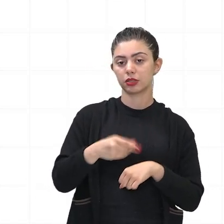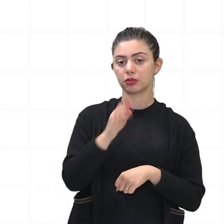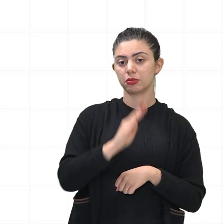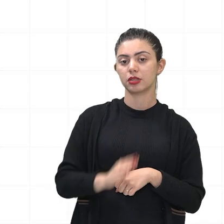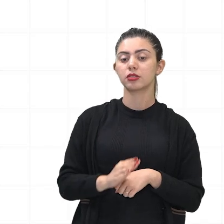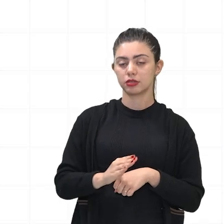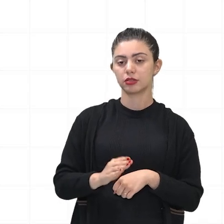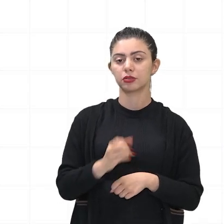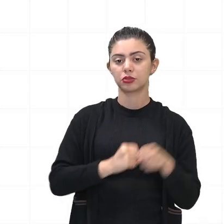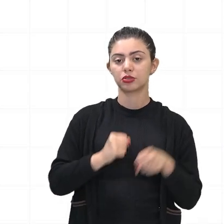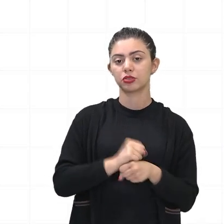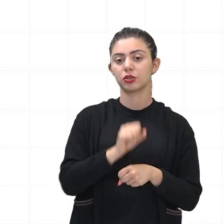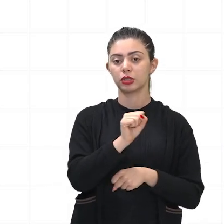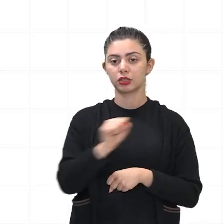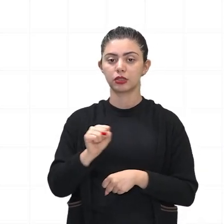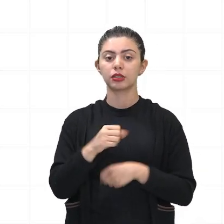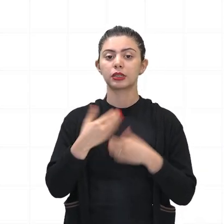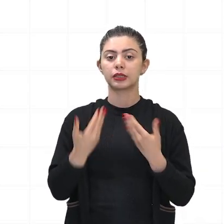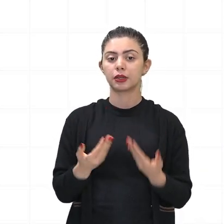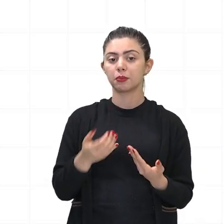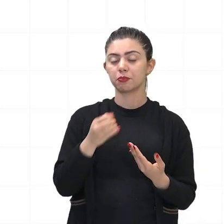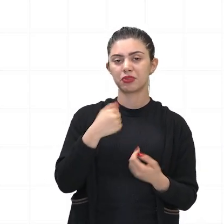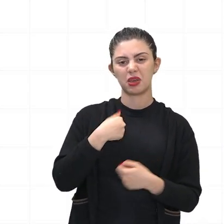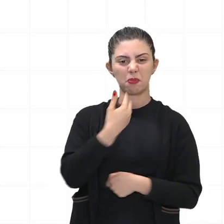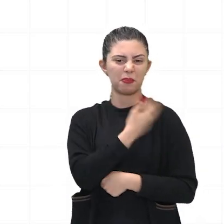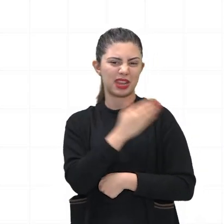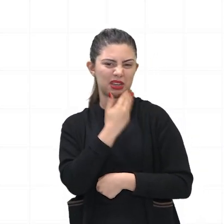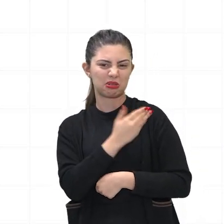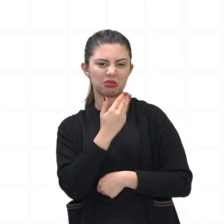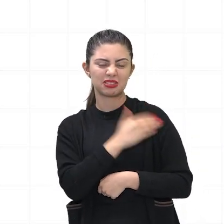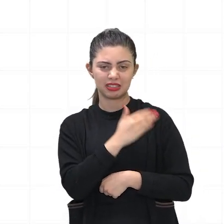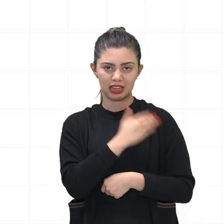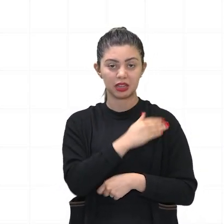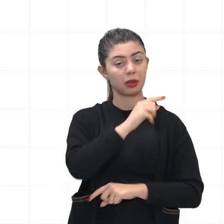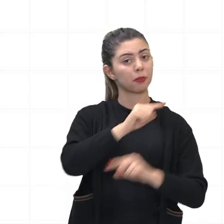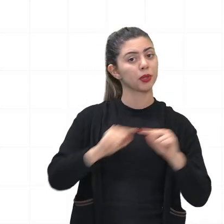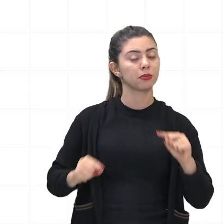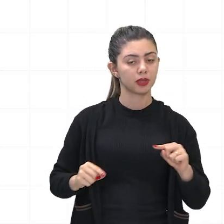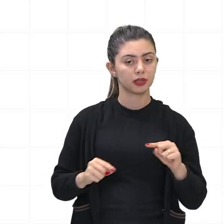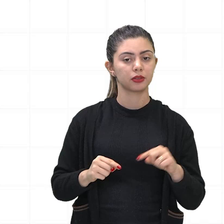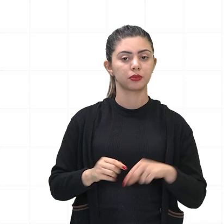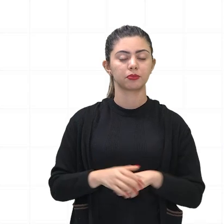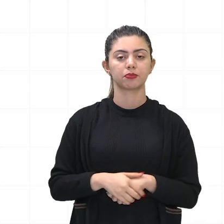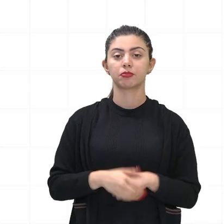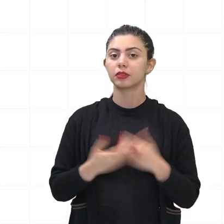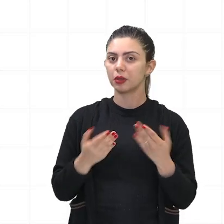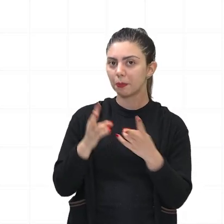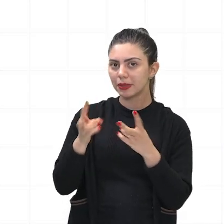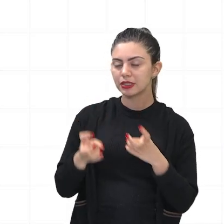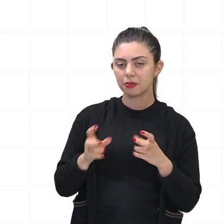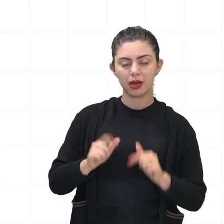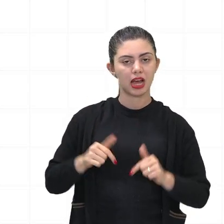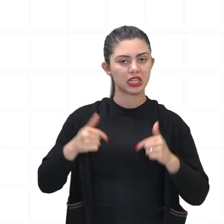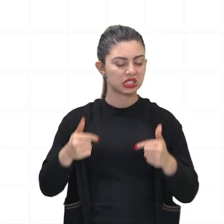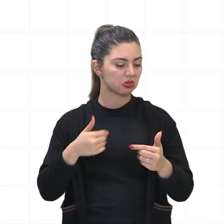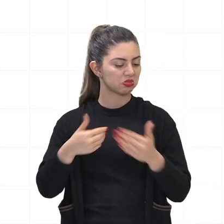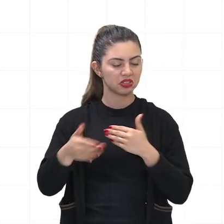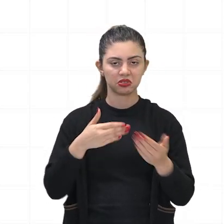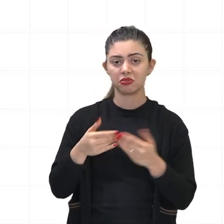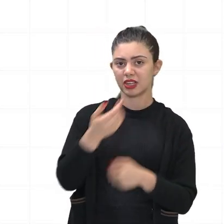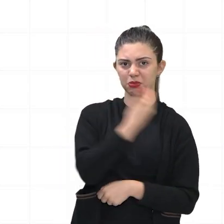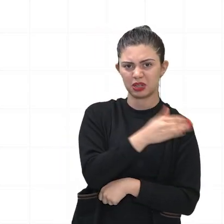1988, ela proíbe qualquer atitude de preconceito. Presta atenção,